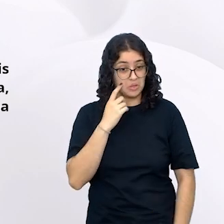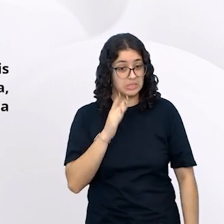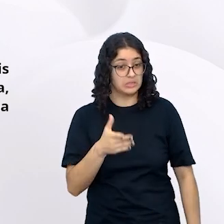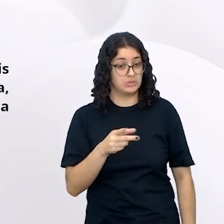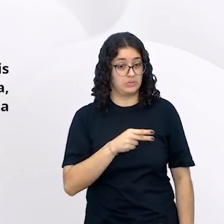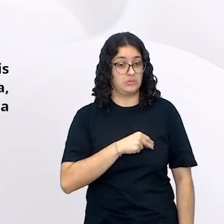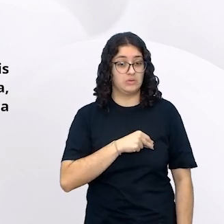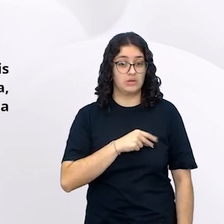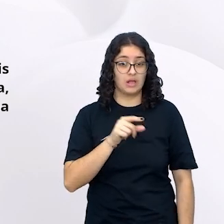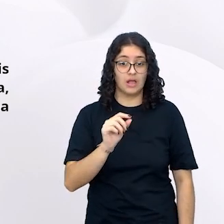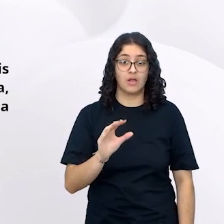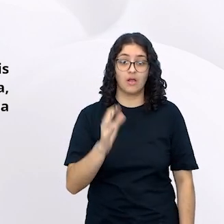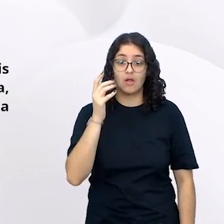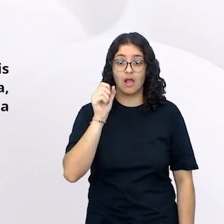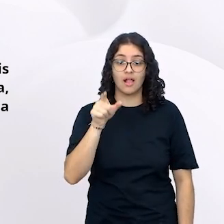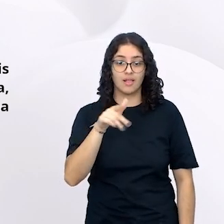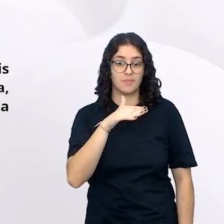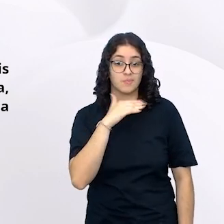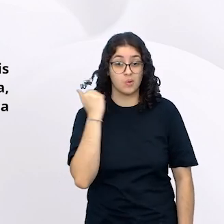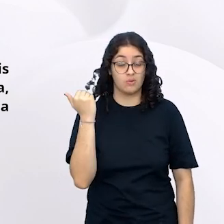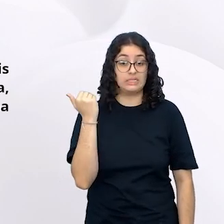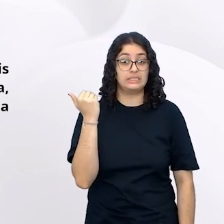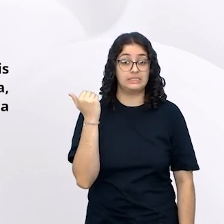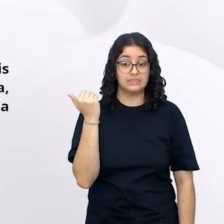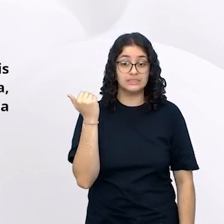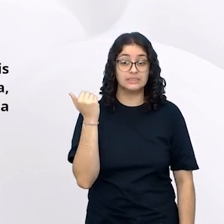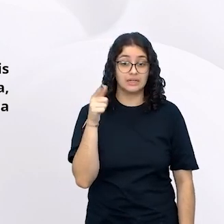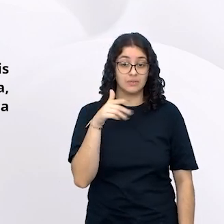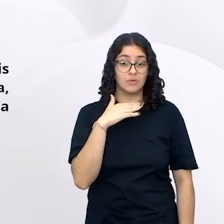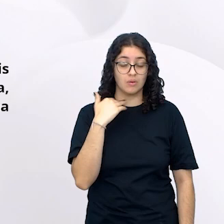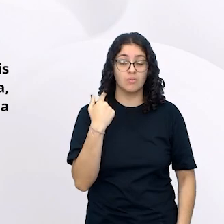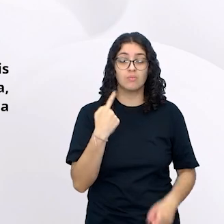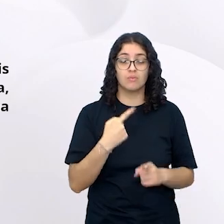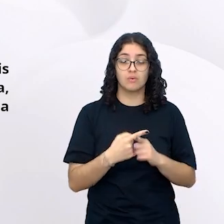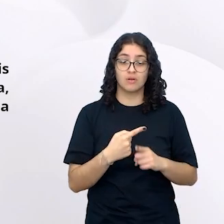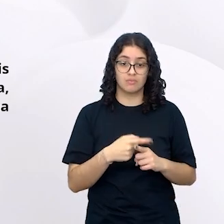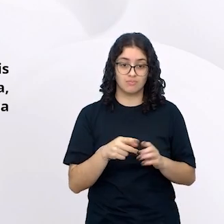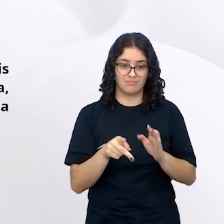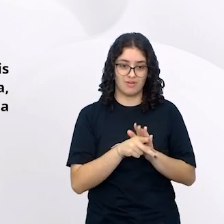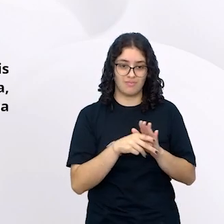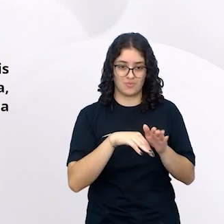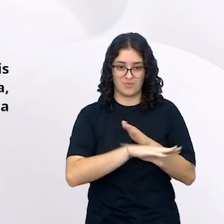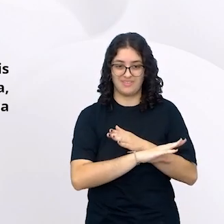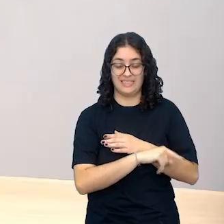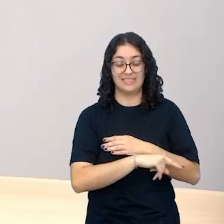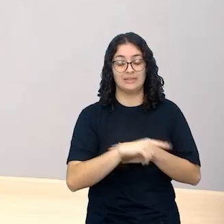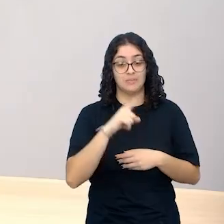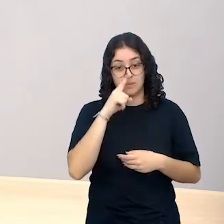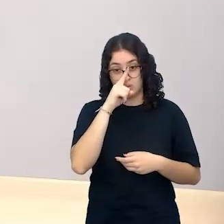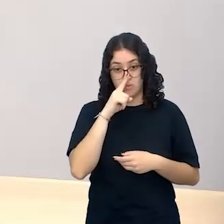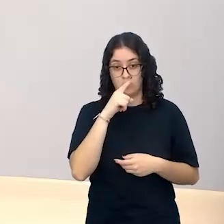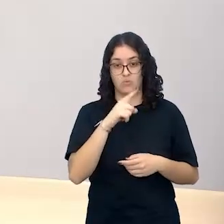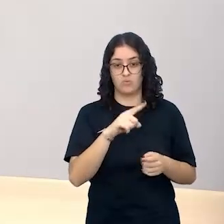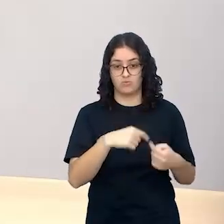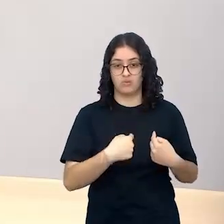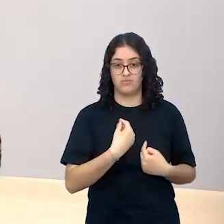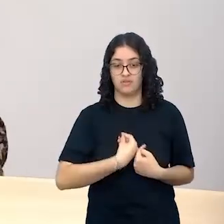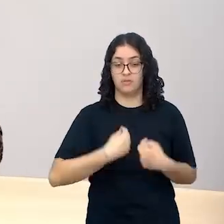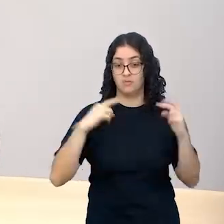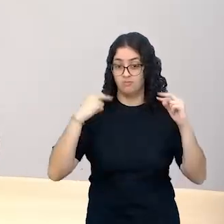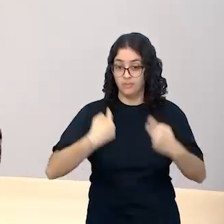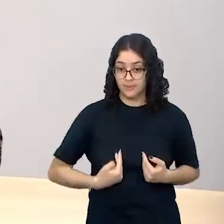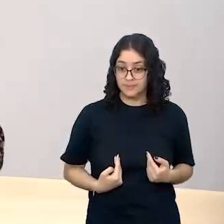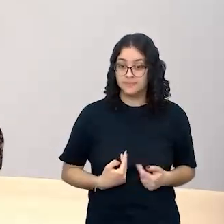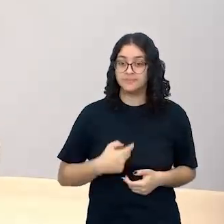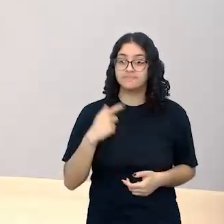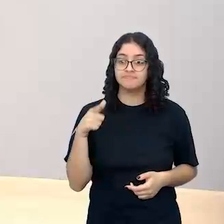Então, uma das causas da morte que ela veio a falecer devido a isso. E durante muitos anos, o